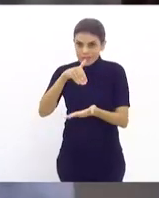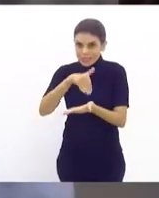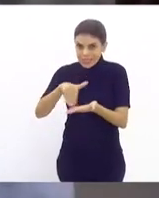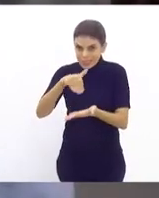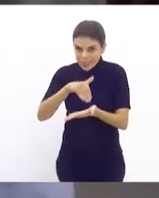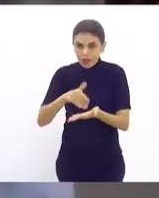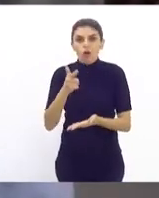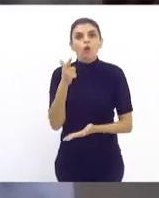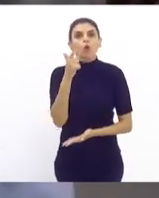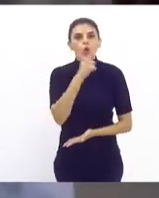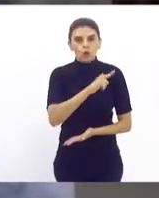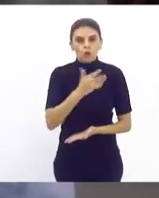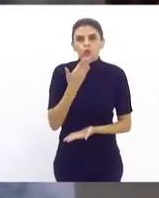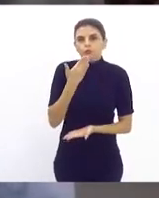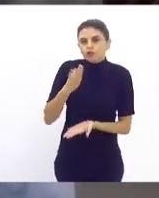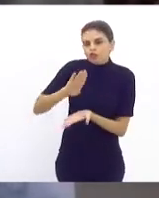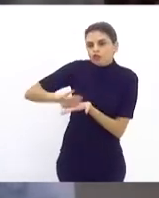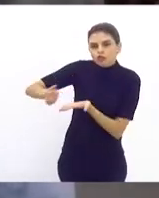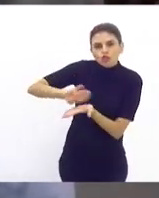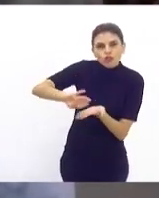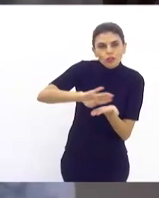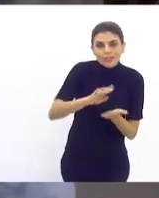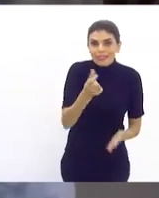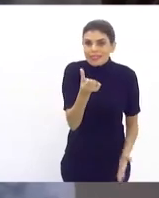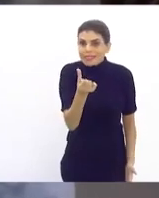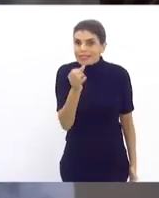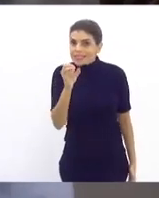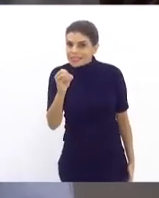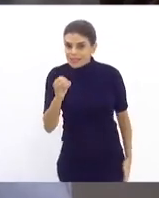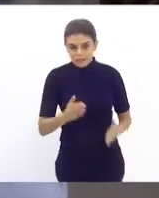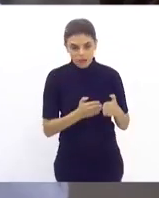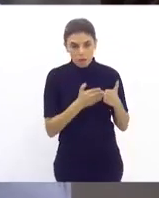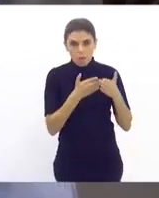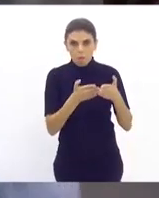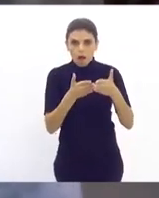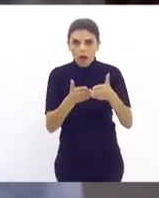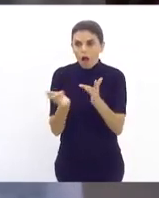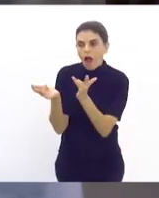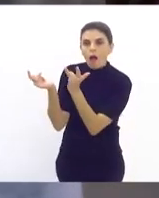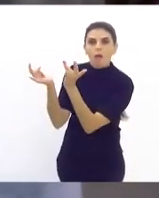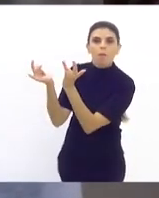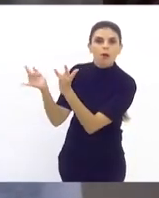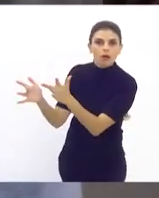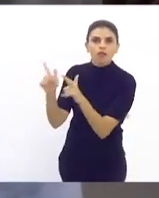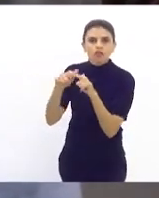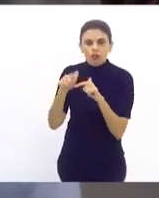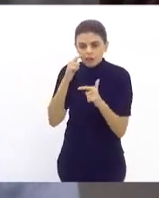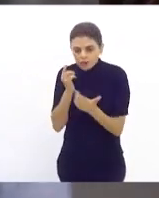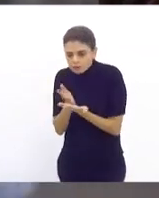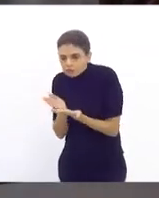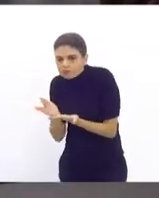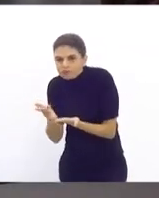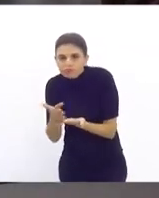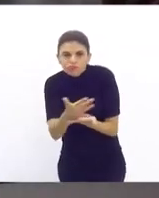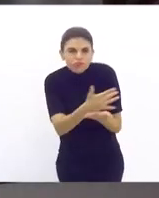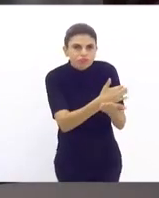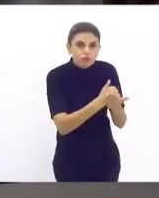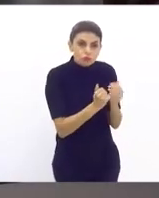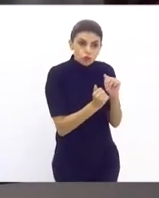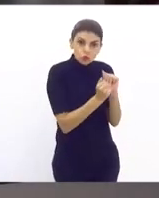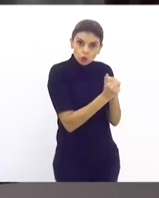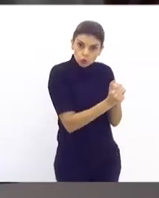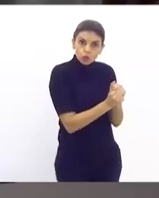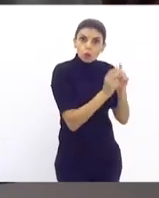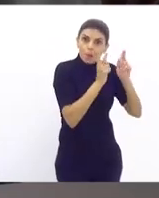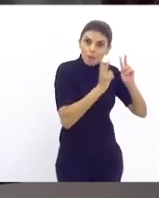conseguimos retirar 60 barcos abandonados através de um levantamento do INEA e de uma ação conjunta com a Capitania